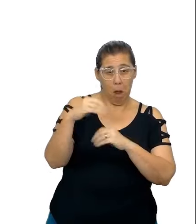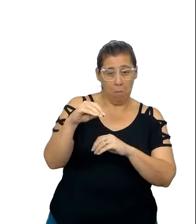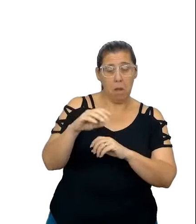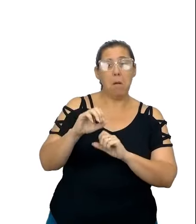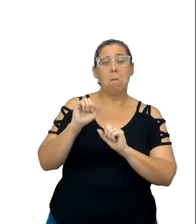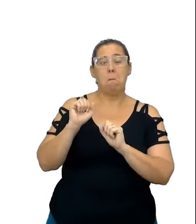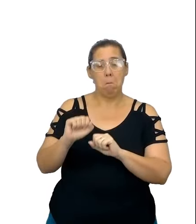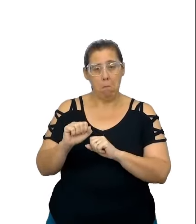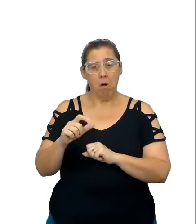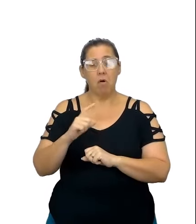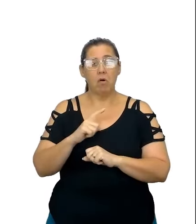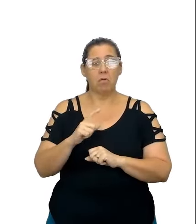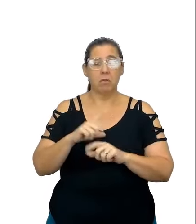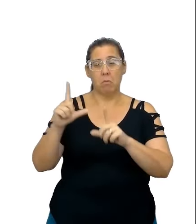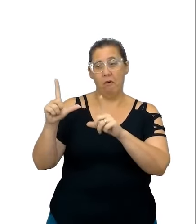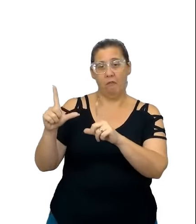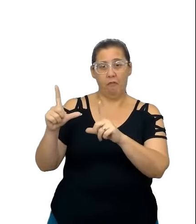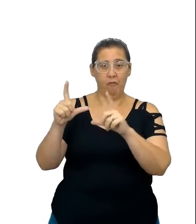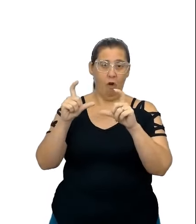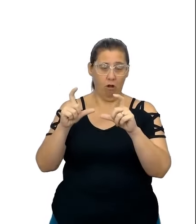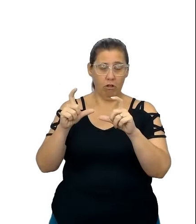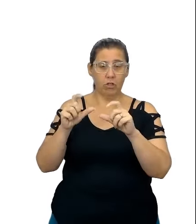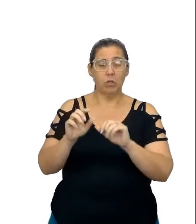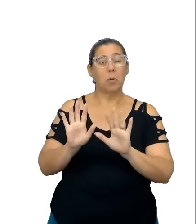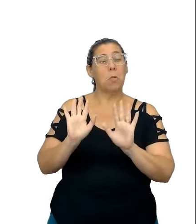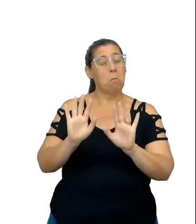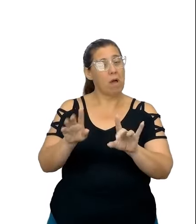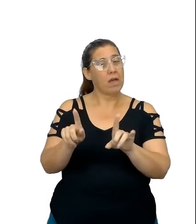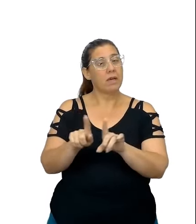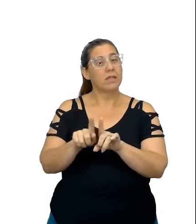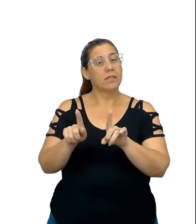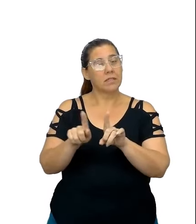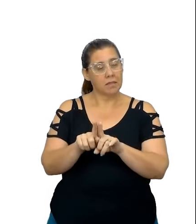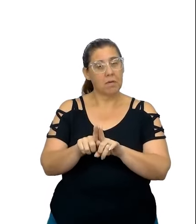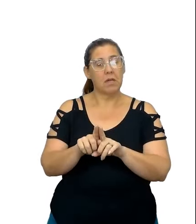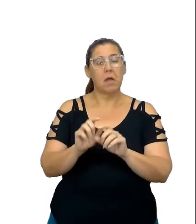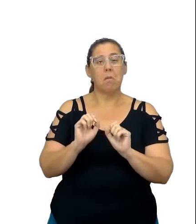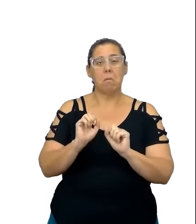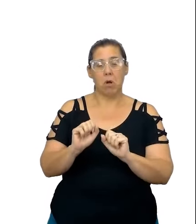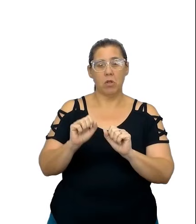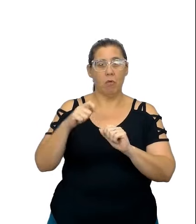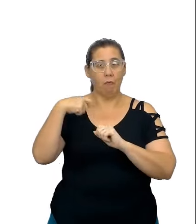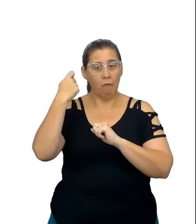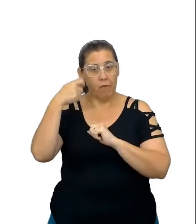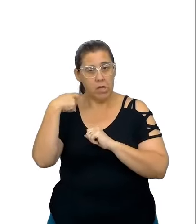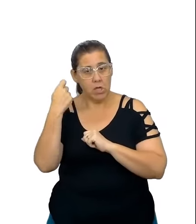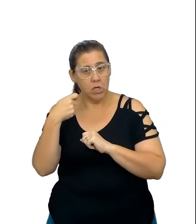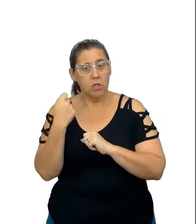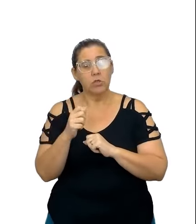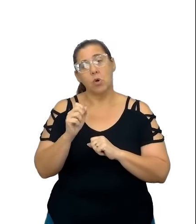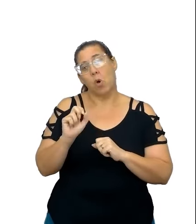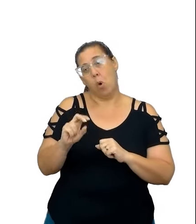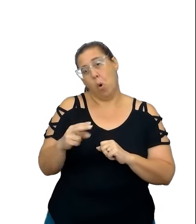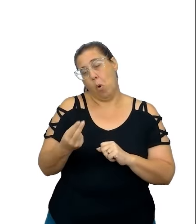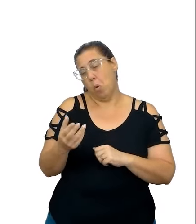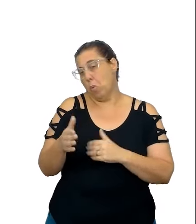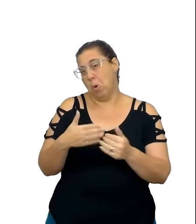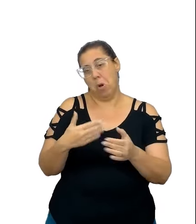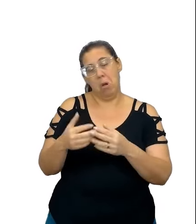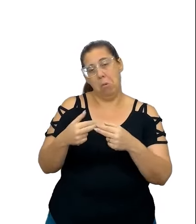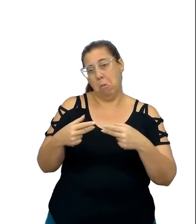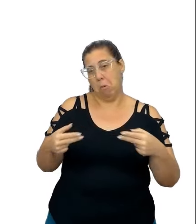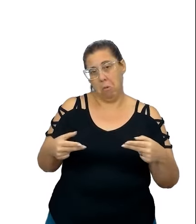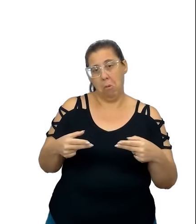ser pautado numa foto, mas ele também pode ser baseado num vídeo ou qualquer outro